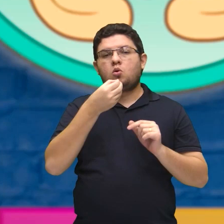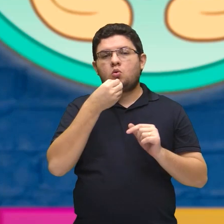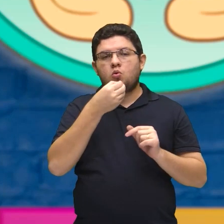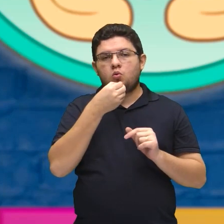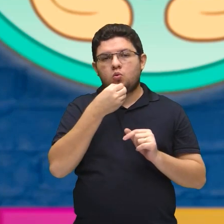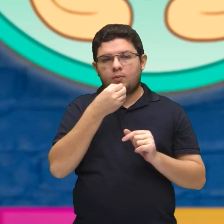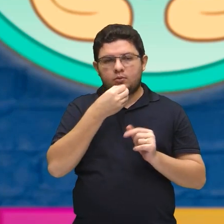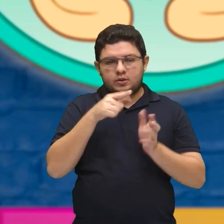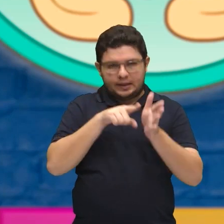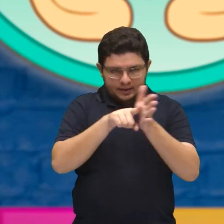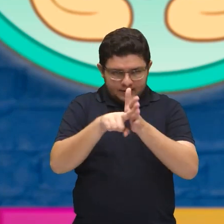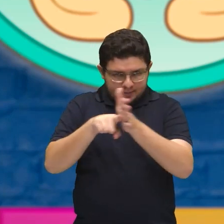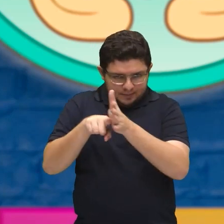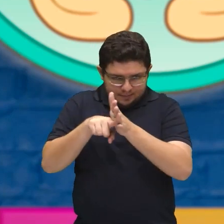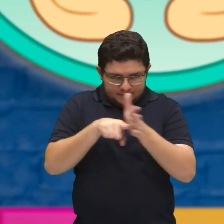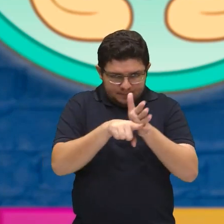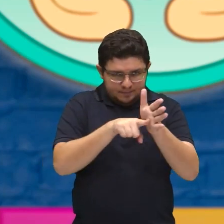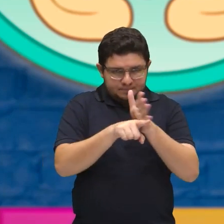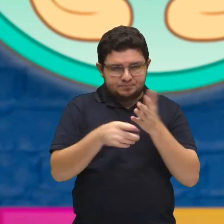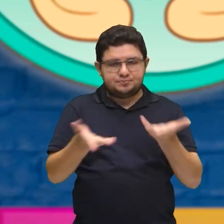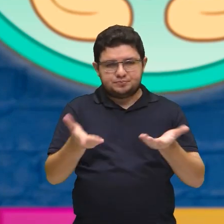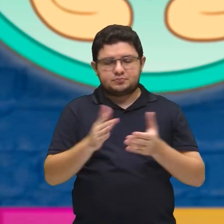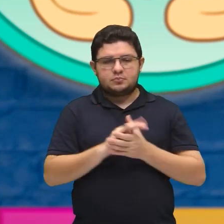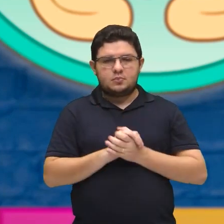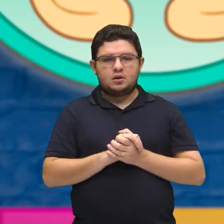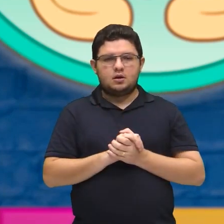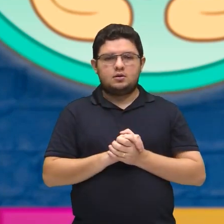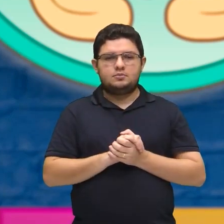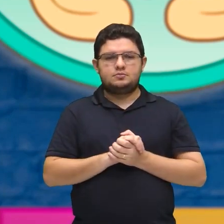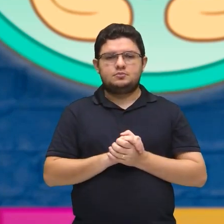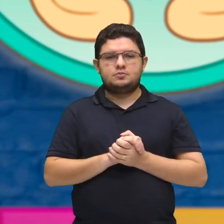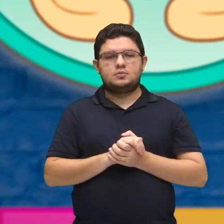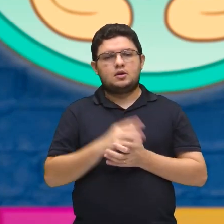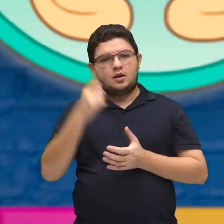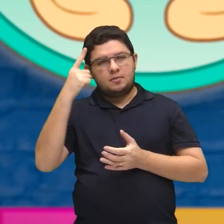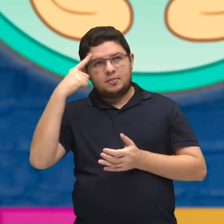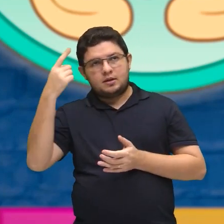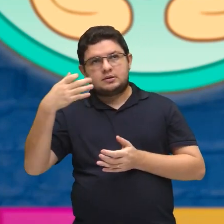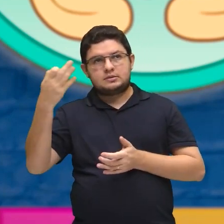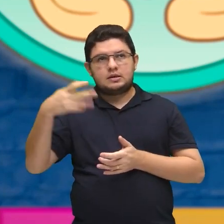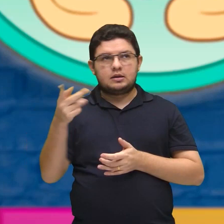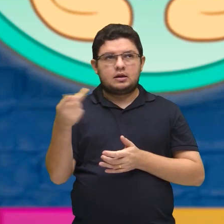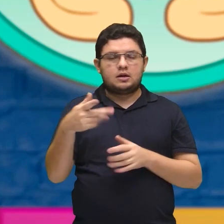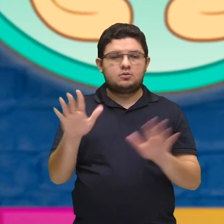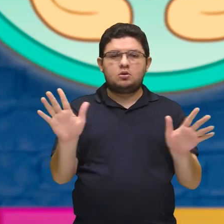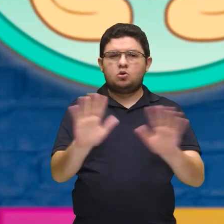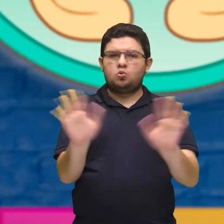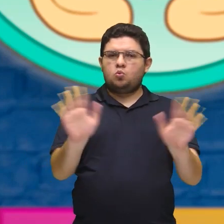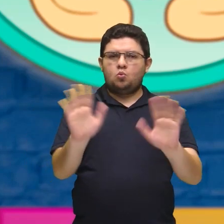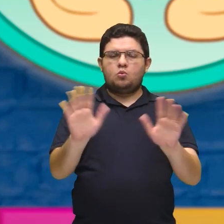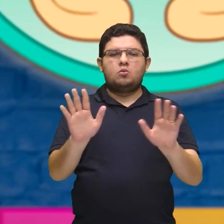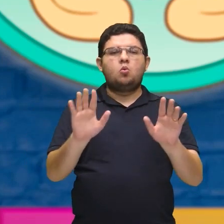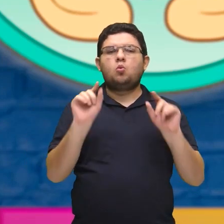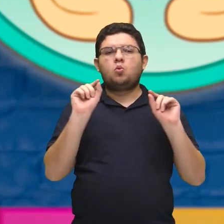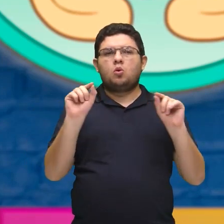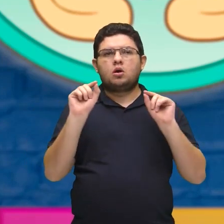de pesquisar, tá bom? Aqui não tem nem certo nem errado. A